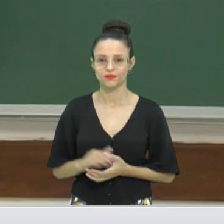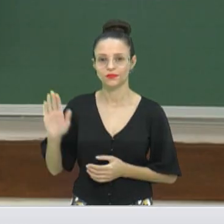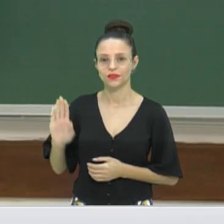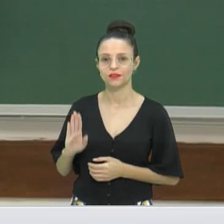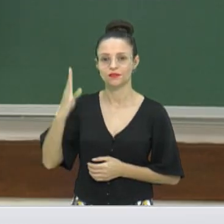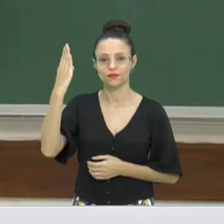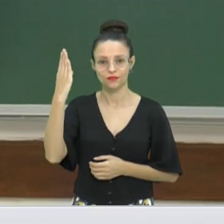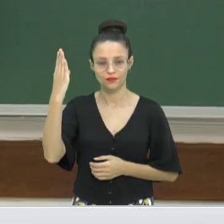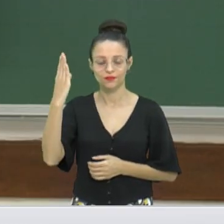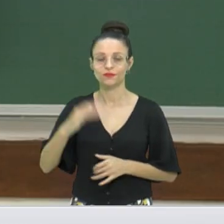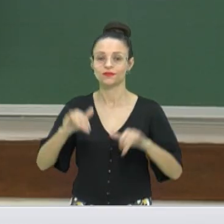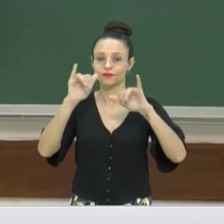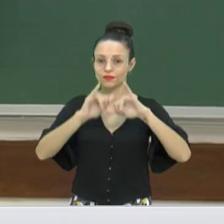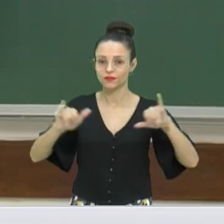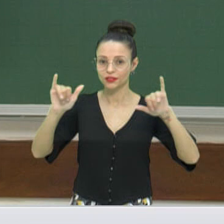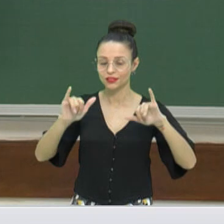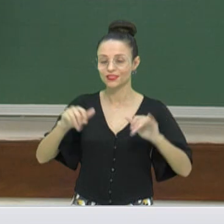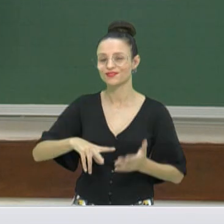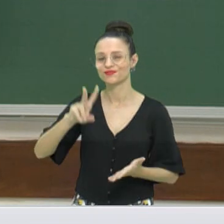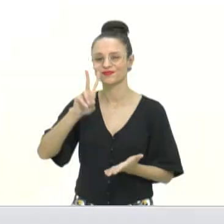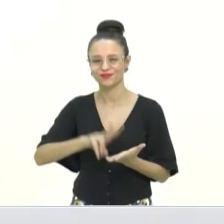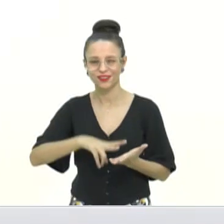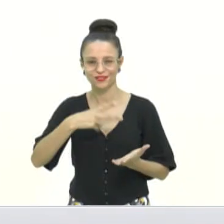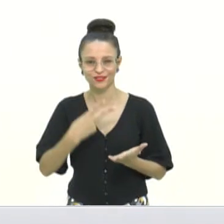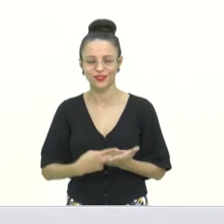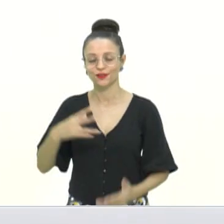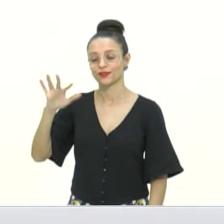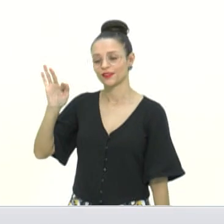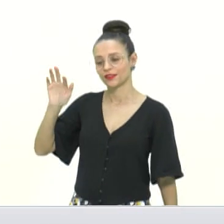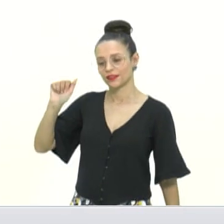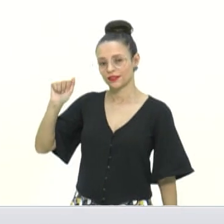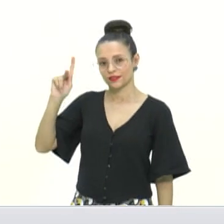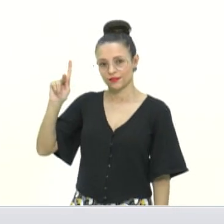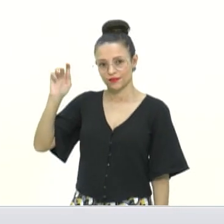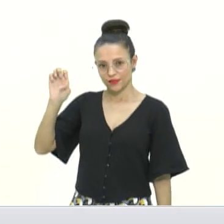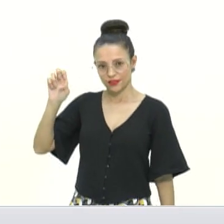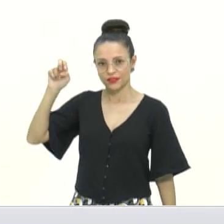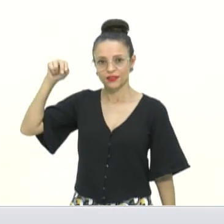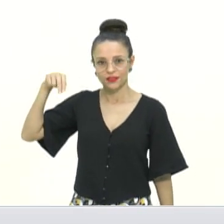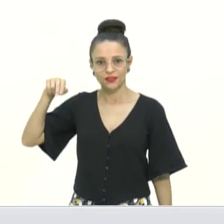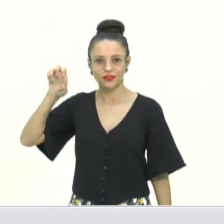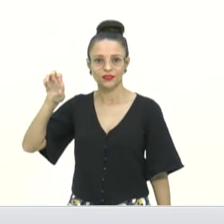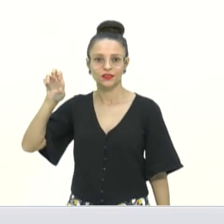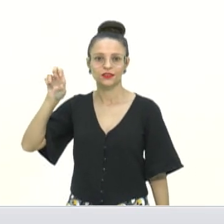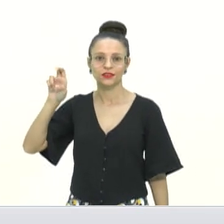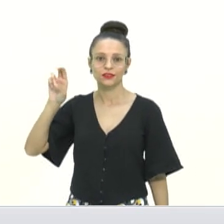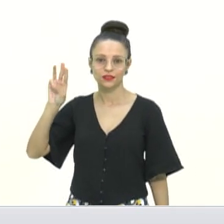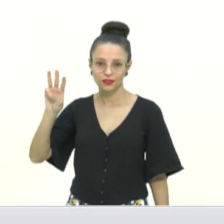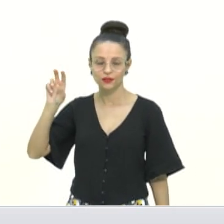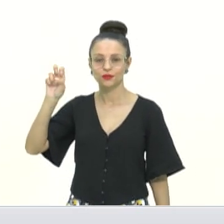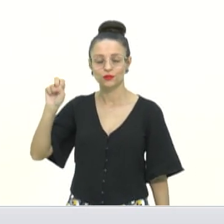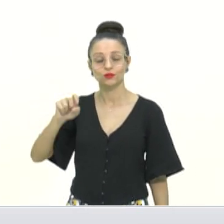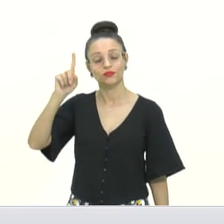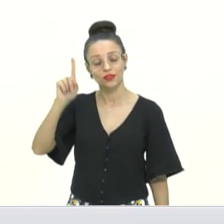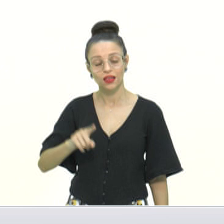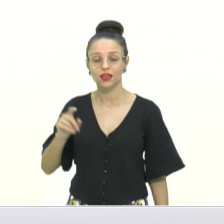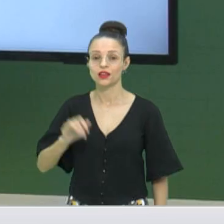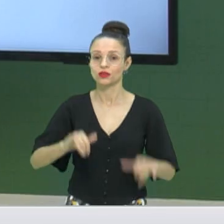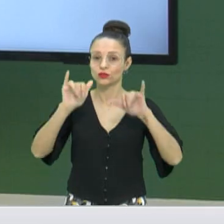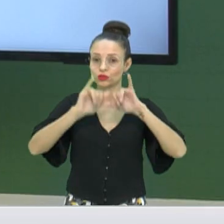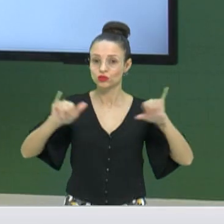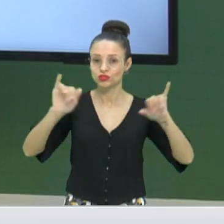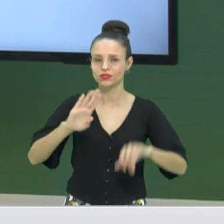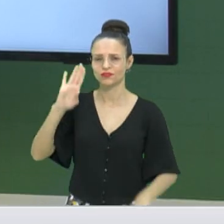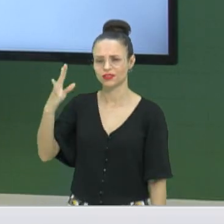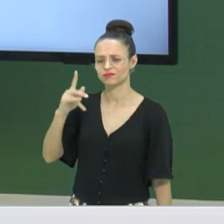Fake news, a tradução de fake news, professora, é notícia falsa. A minha professora de inglês já tinha falado e eu